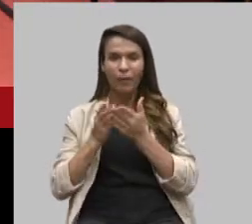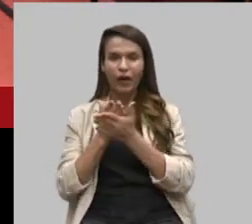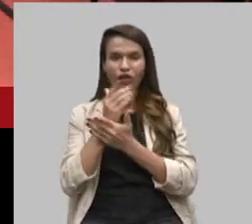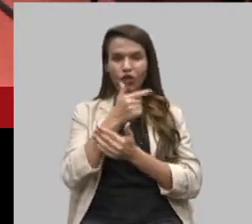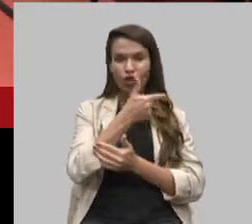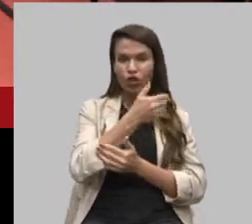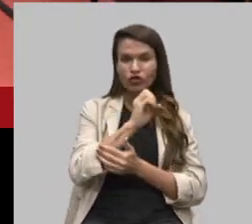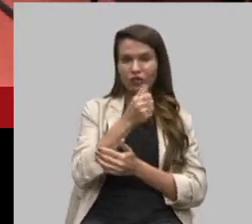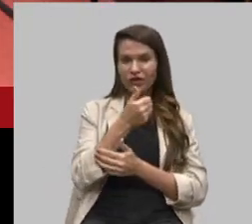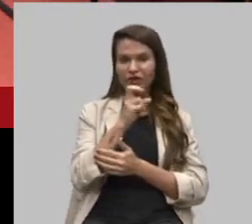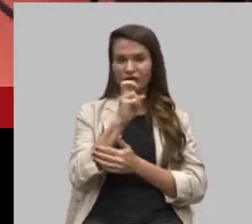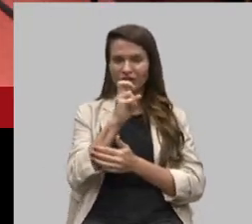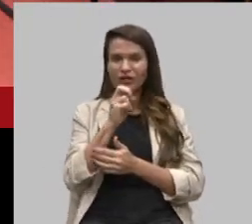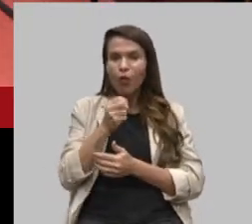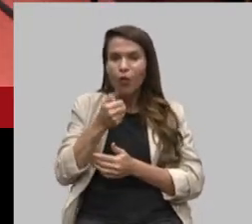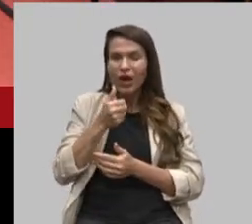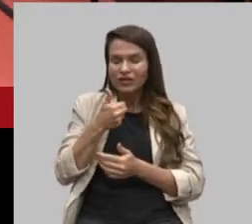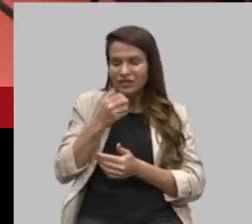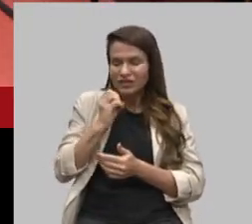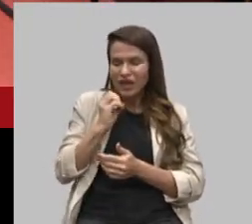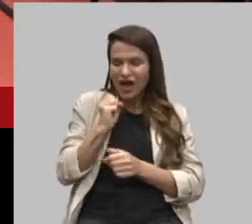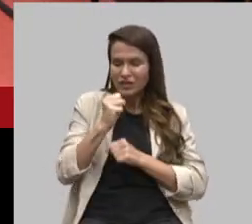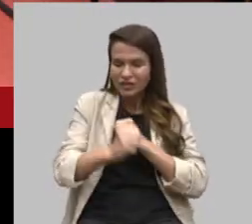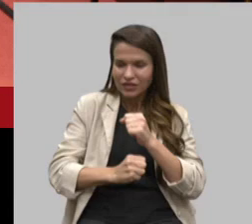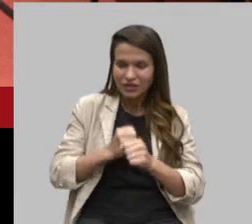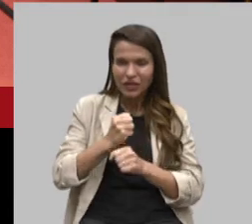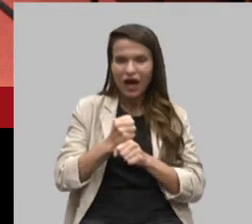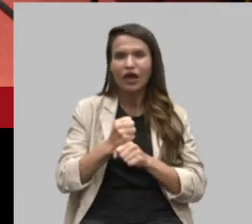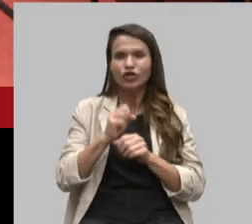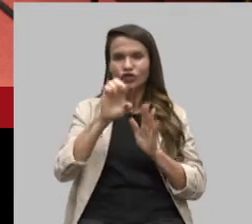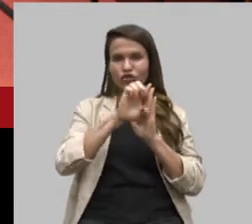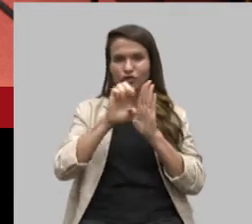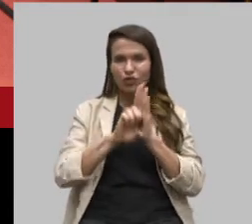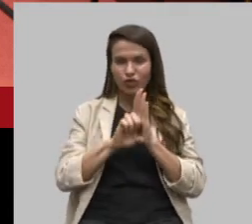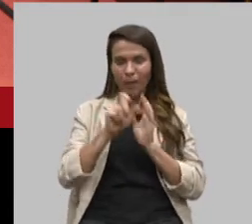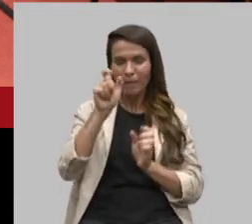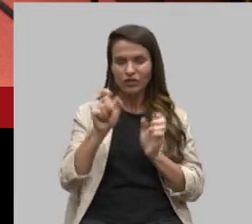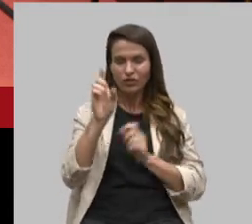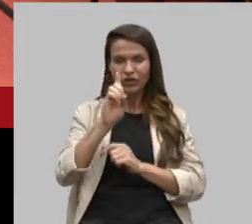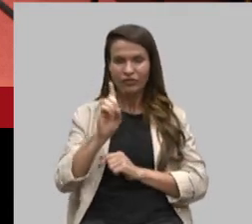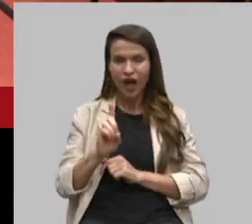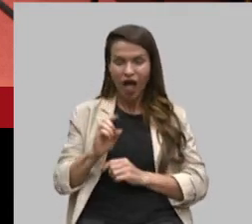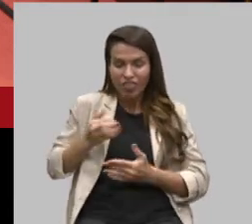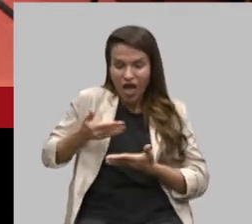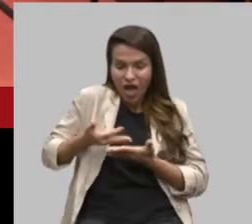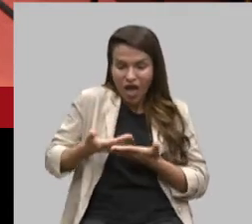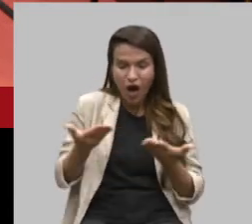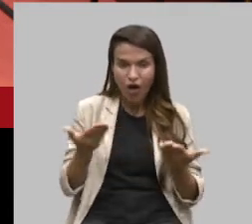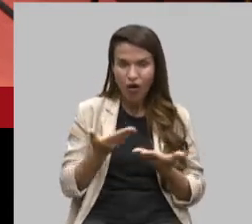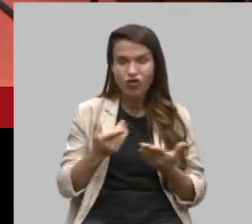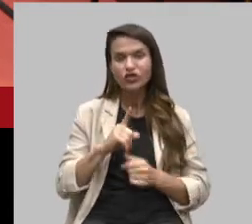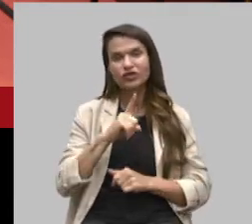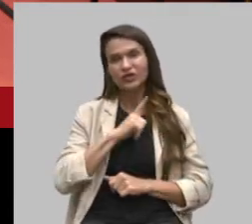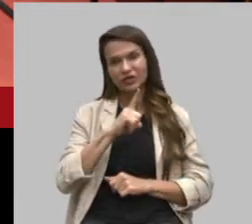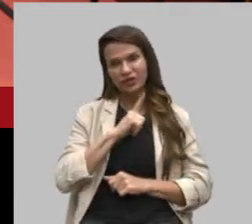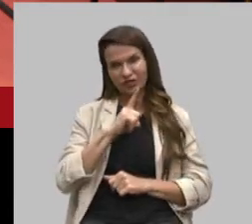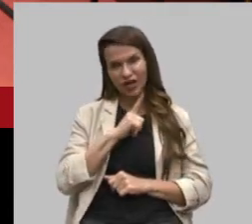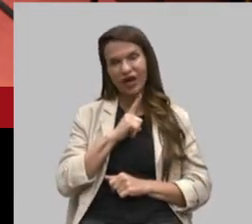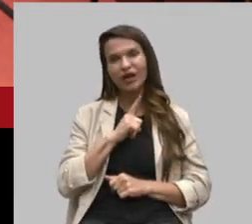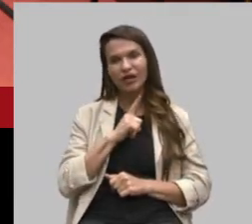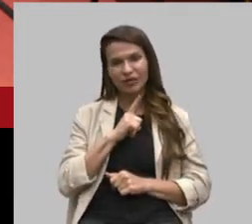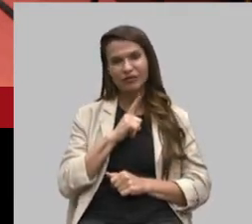a quase 10 anos da prolongação da do estatuto da pessoa com deficiência e até hoje a gente ainda tem essa